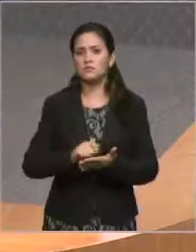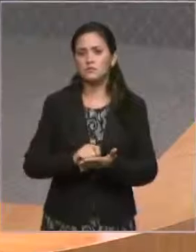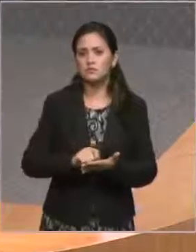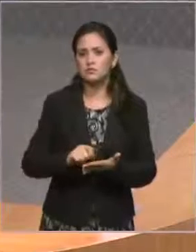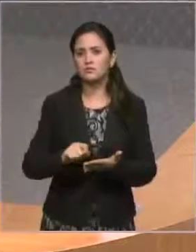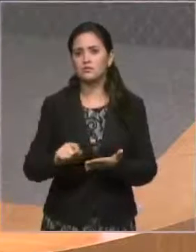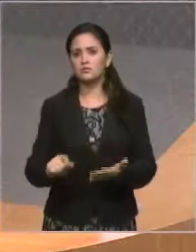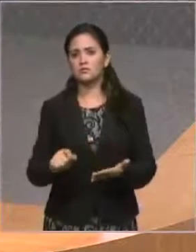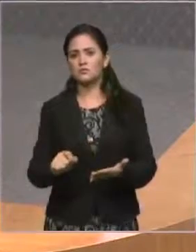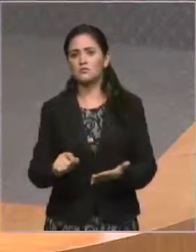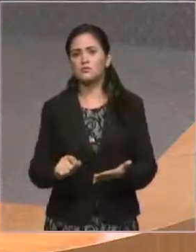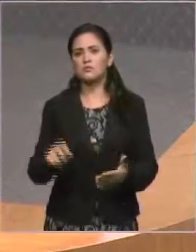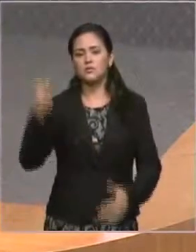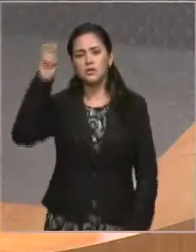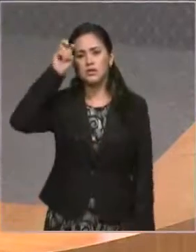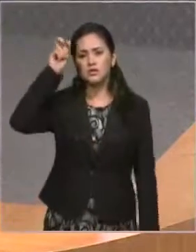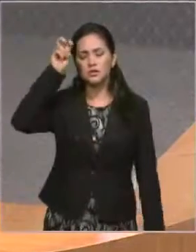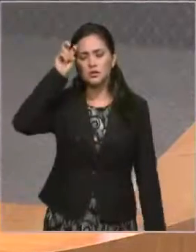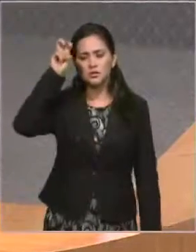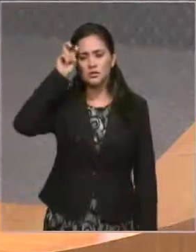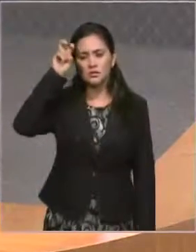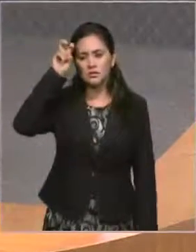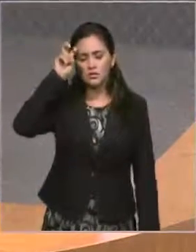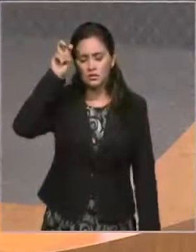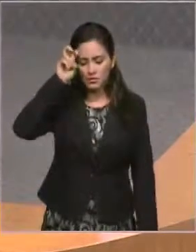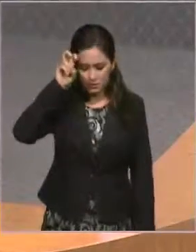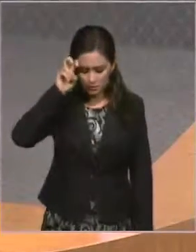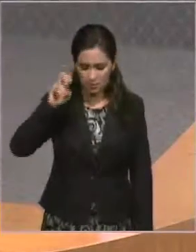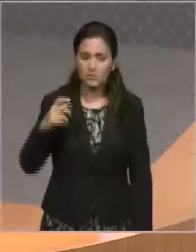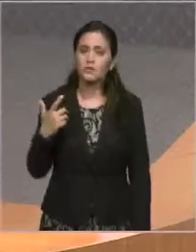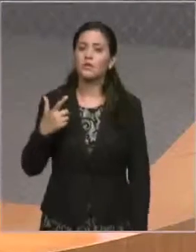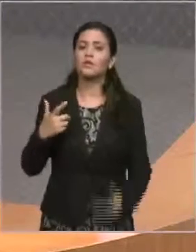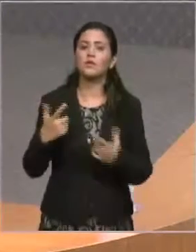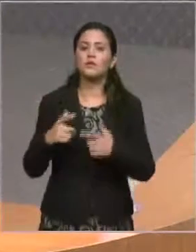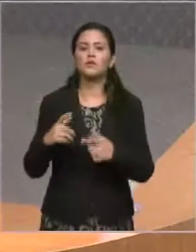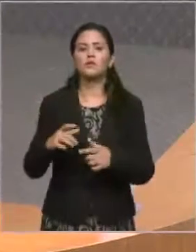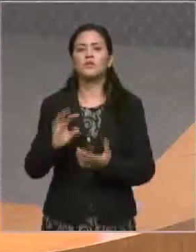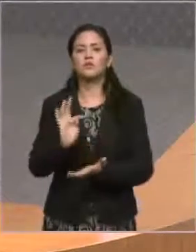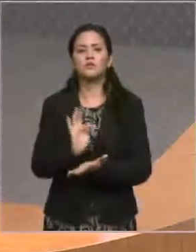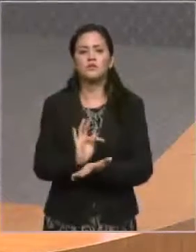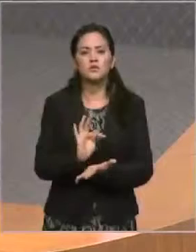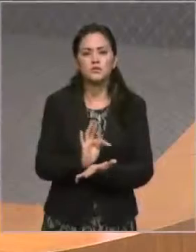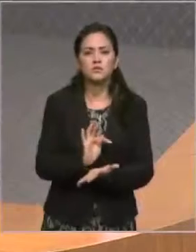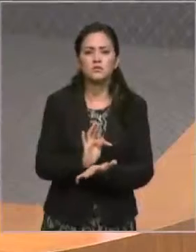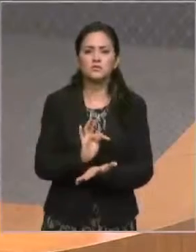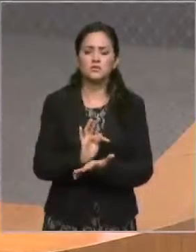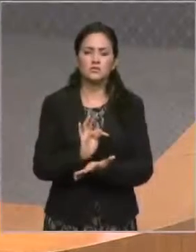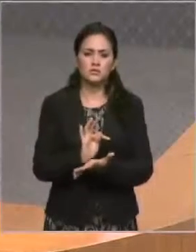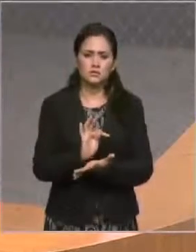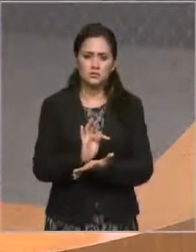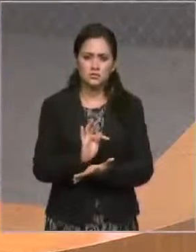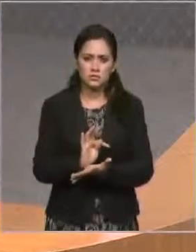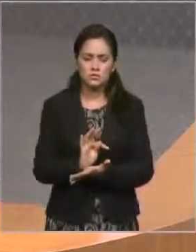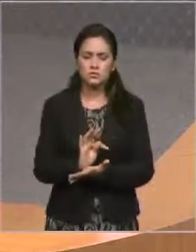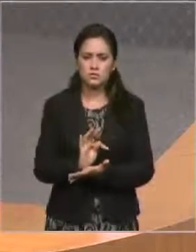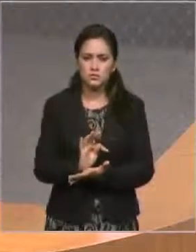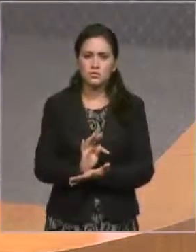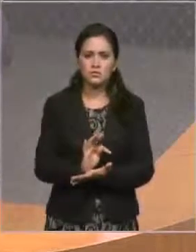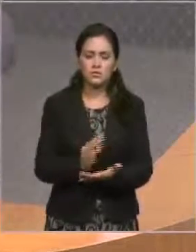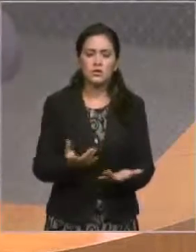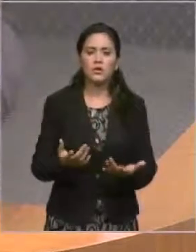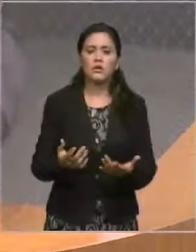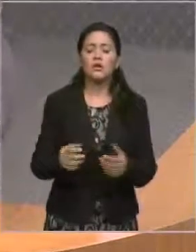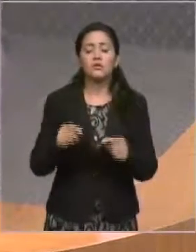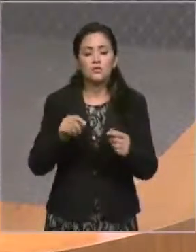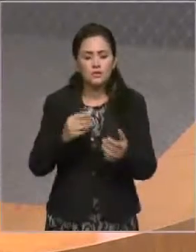o município de Timon e o município de Teresina, através da entidade jurídica, que é o Consórcio Intermunicipal de Mobilidade Urbana, fará os